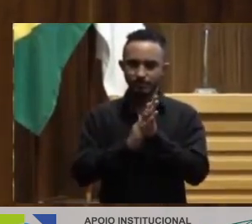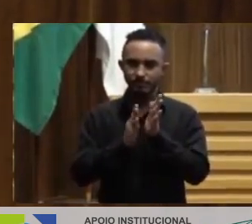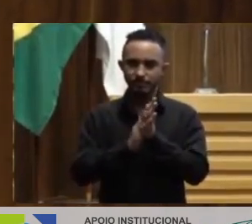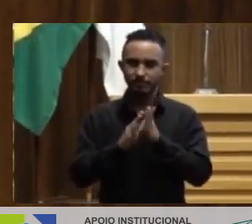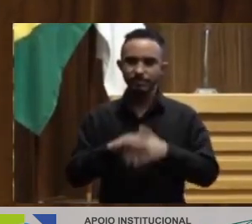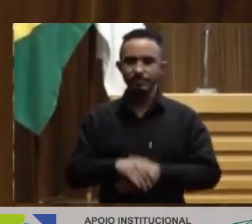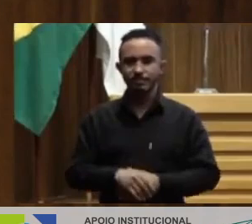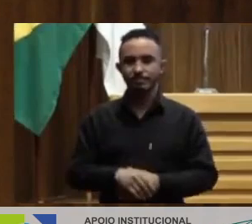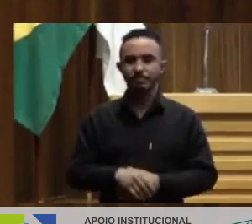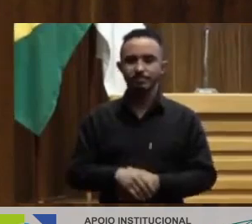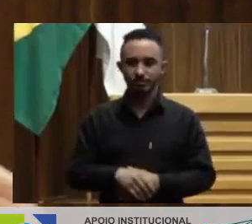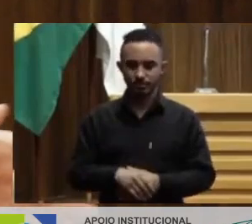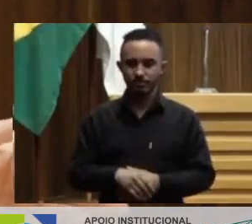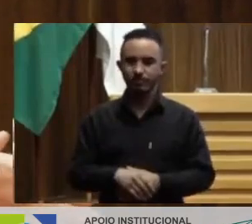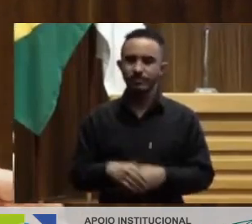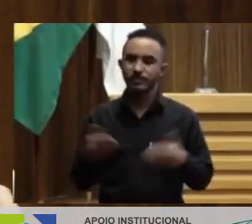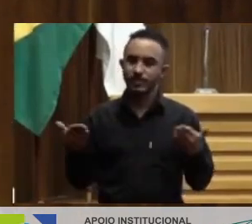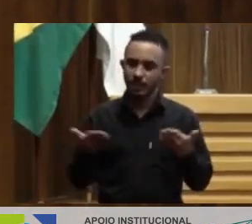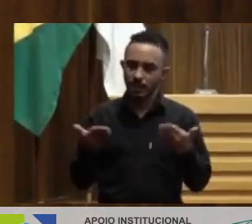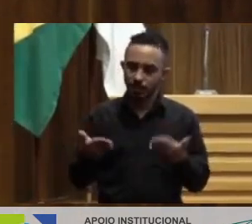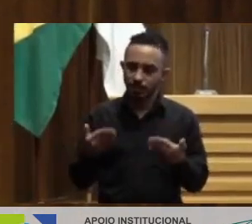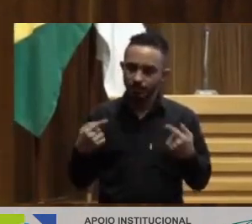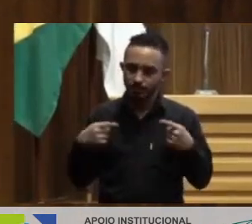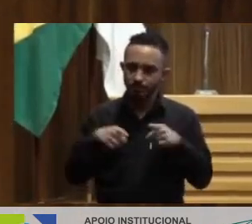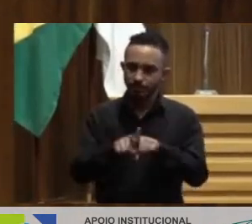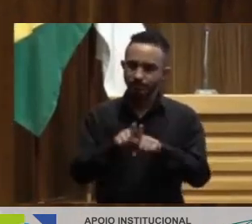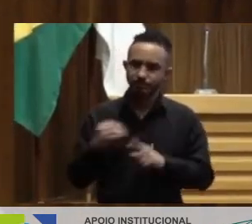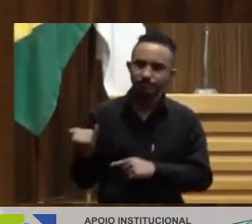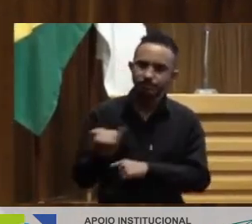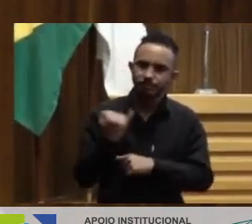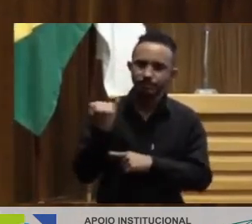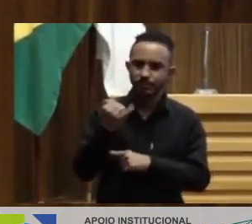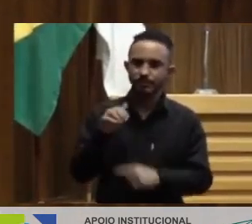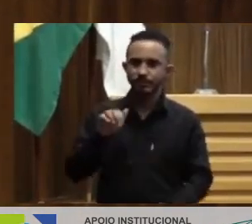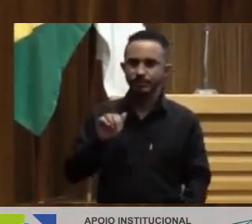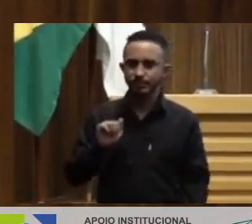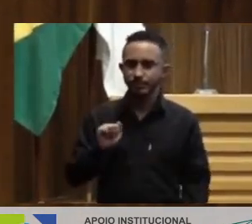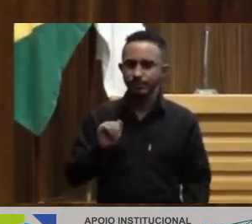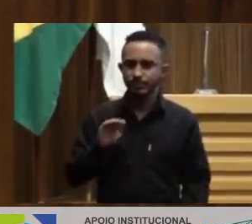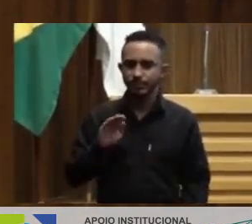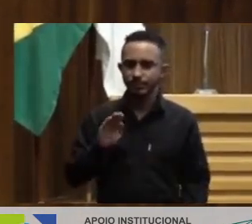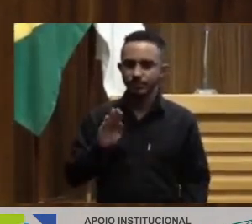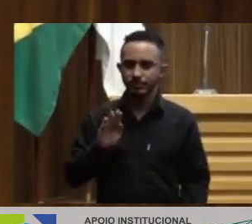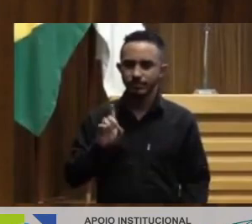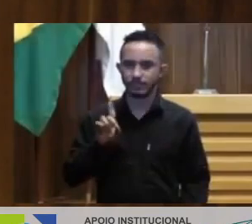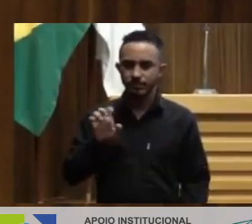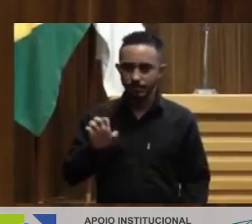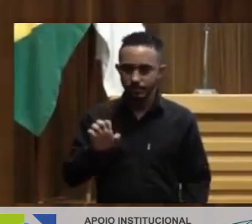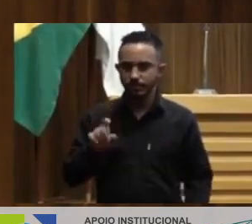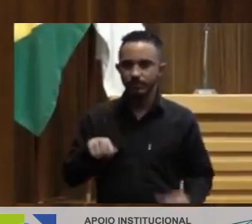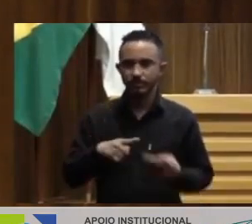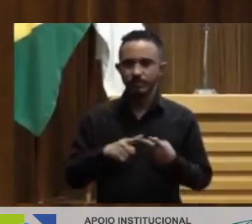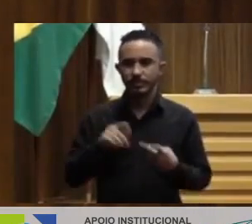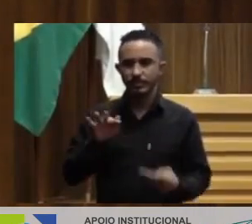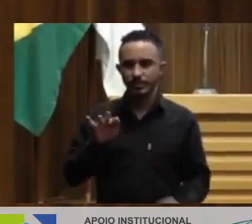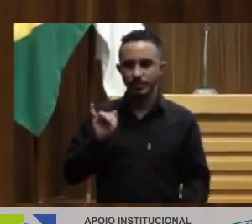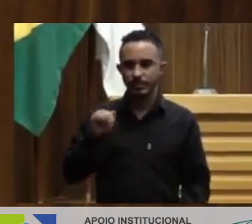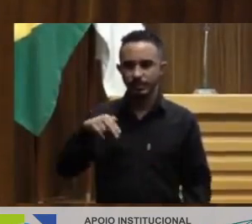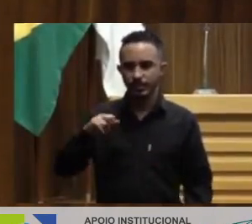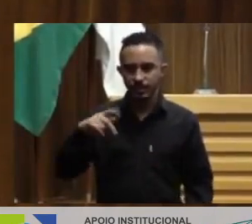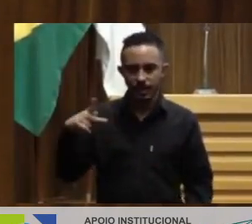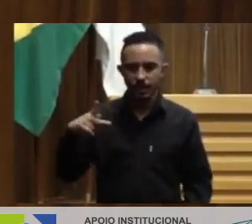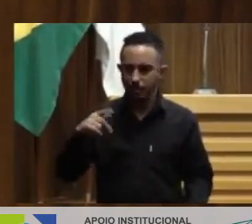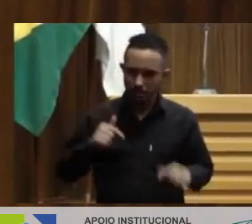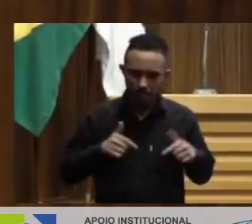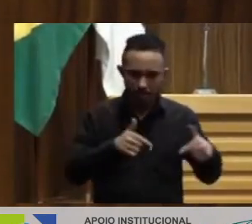E que agora faz uma parceria importante com a BDE, com a FINEP, para a execução de todo